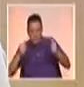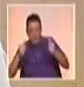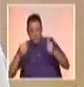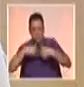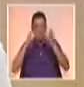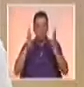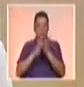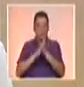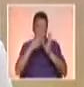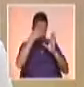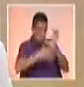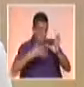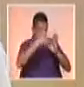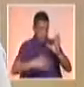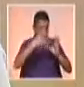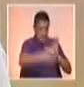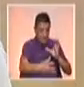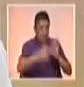toda a complexidade que está por trás